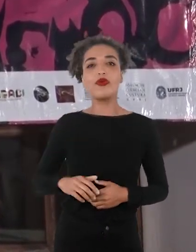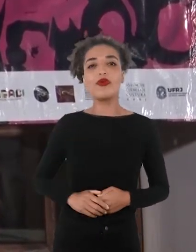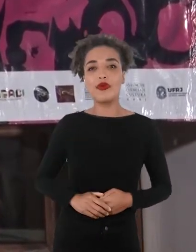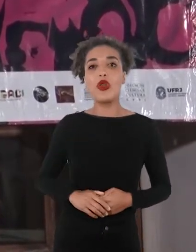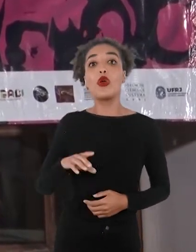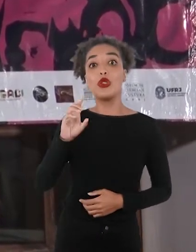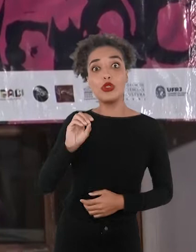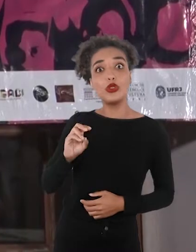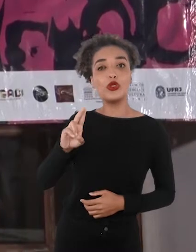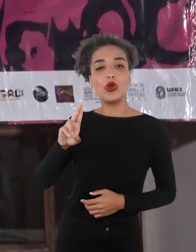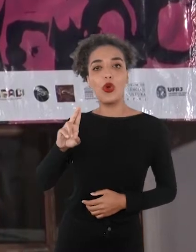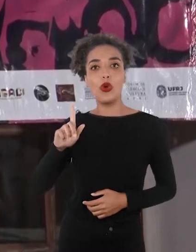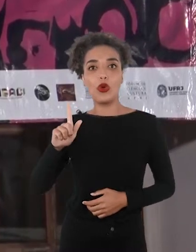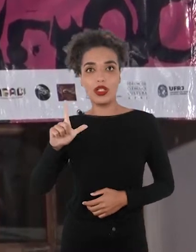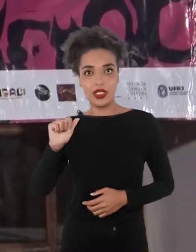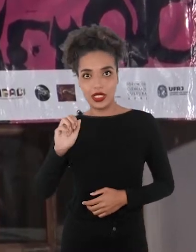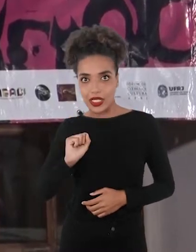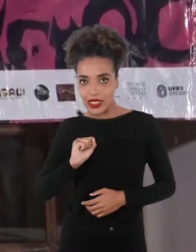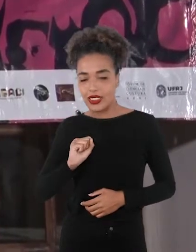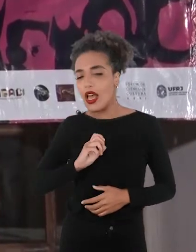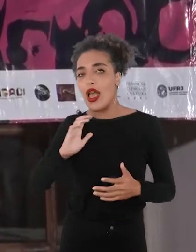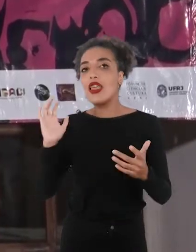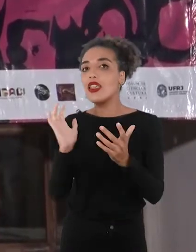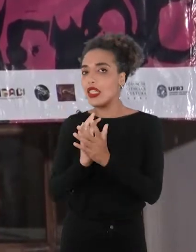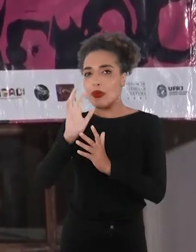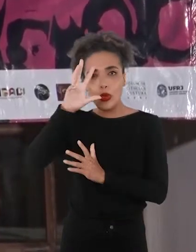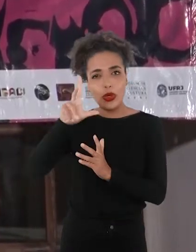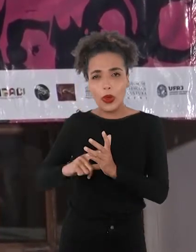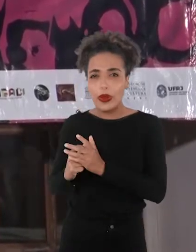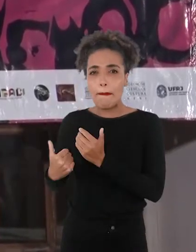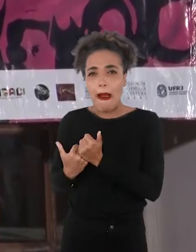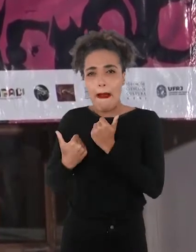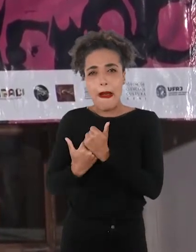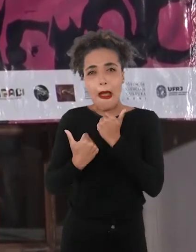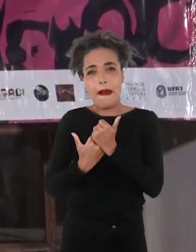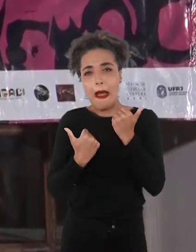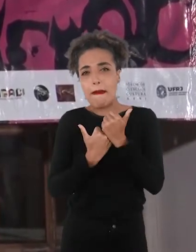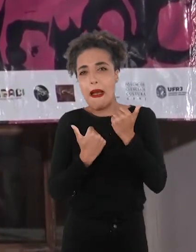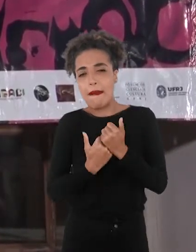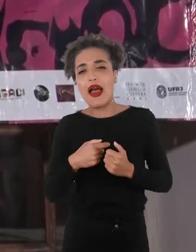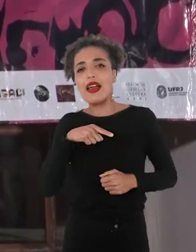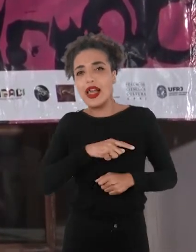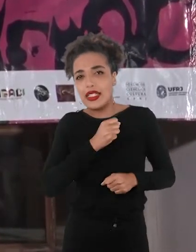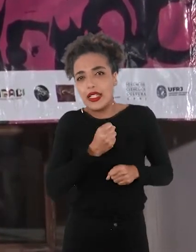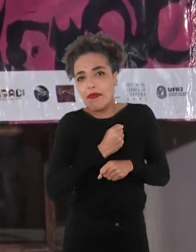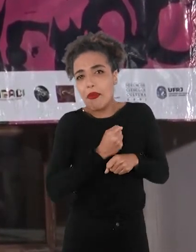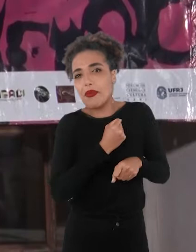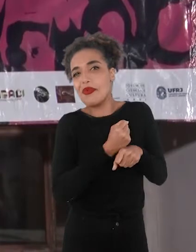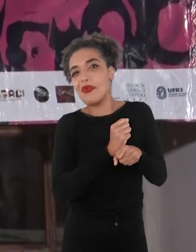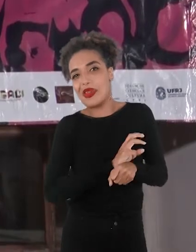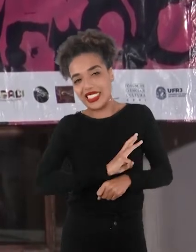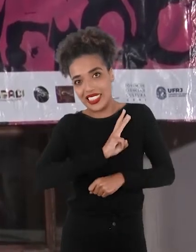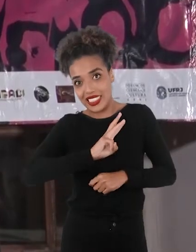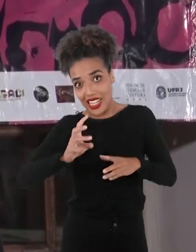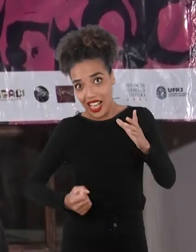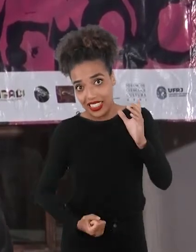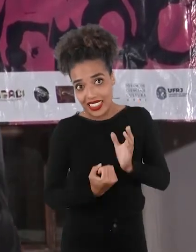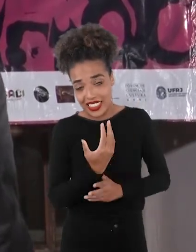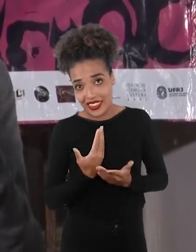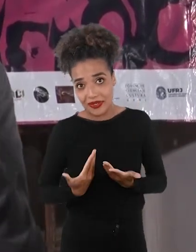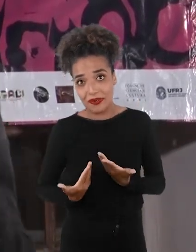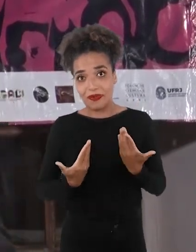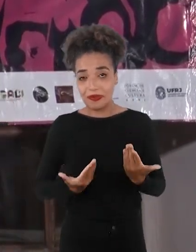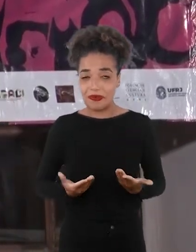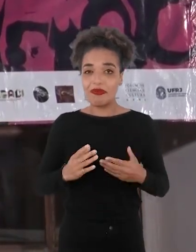O Douglas, né? E toda a equipe aqui que também apoiou essa construção do site.